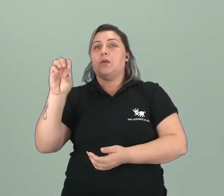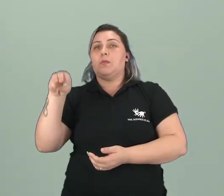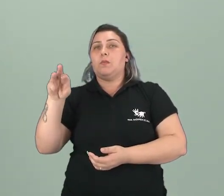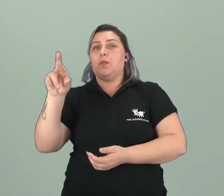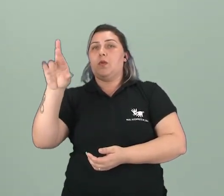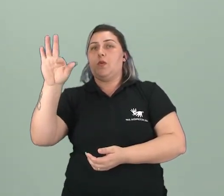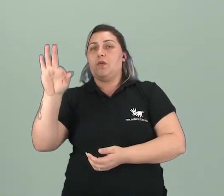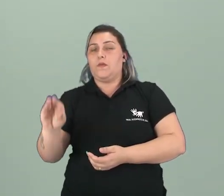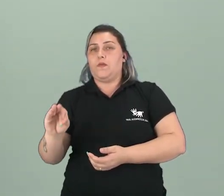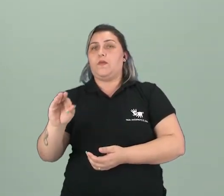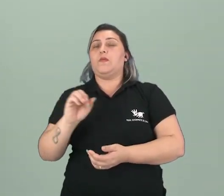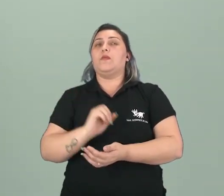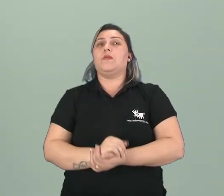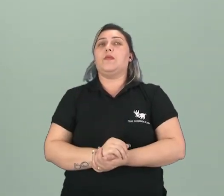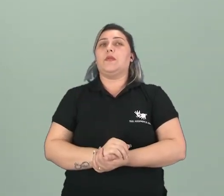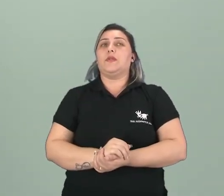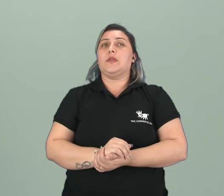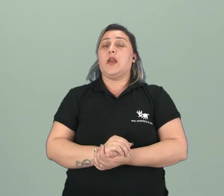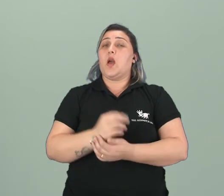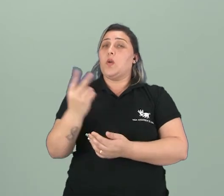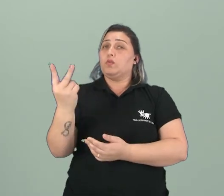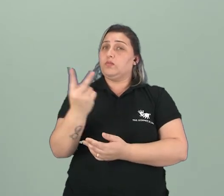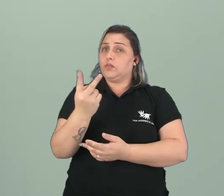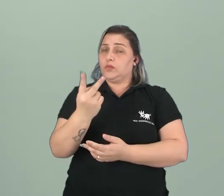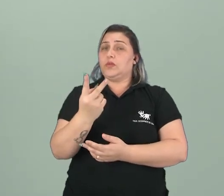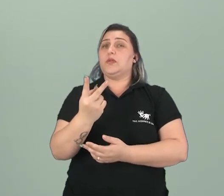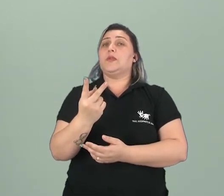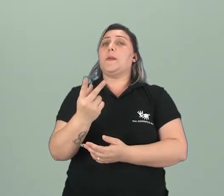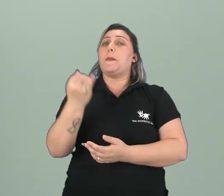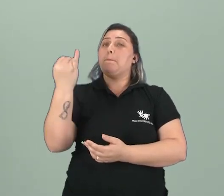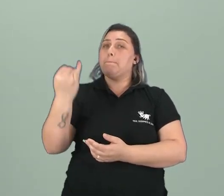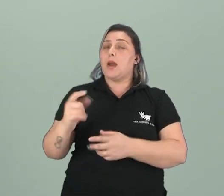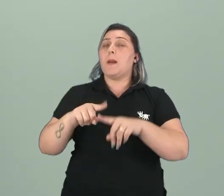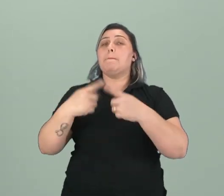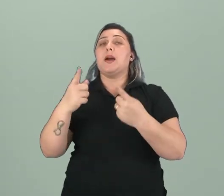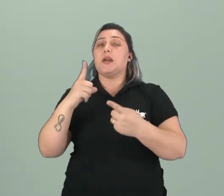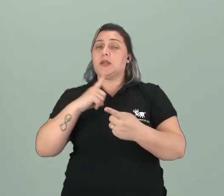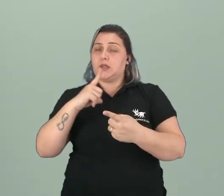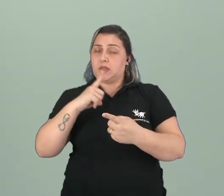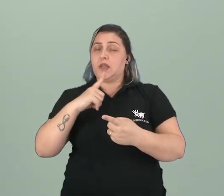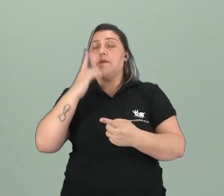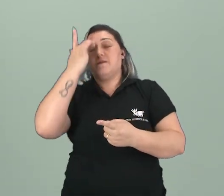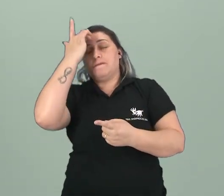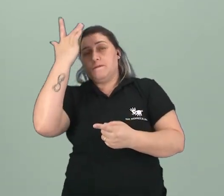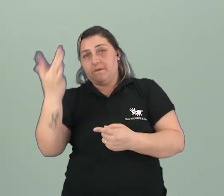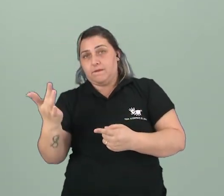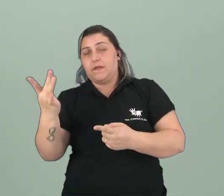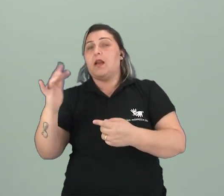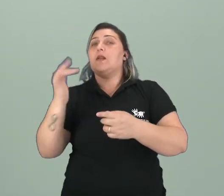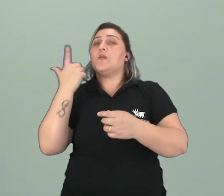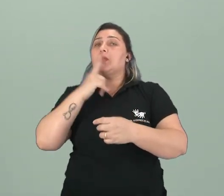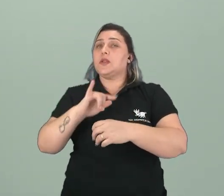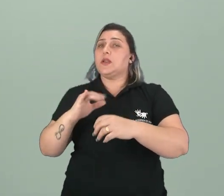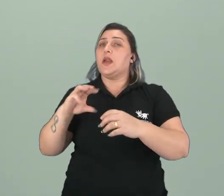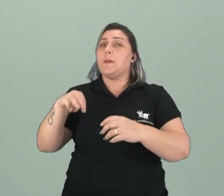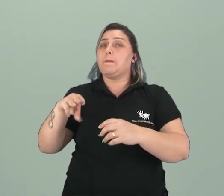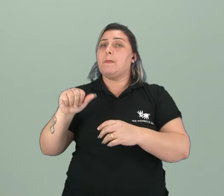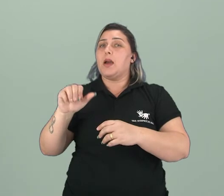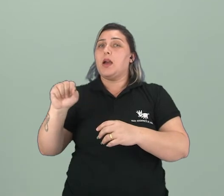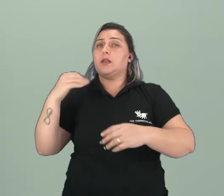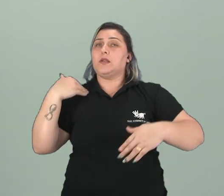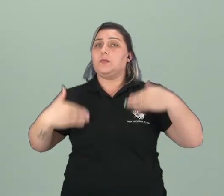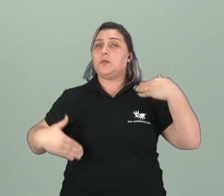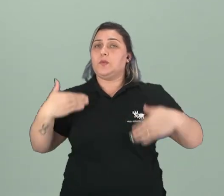O mesomorfo é aquele intermediário, que ele é magro, mas ele tem uma facilidade em ganhar massa